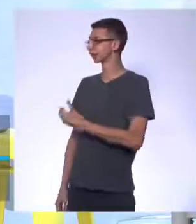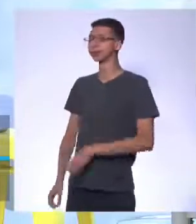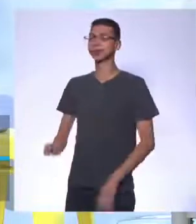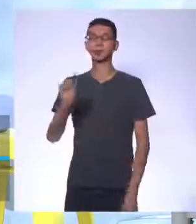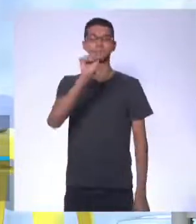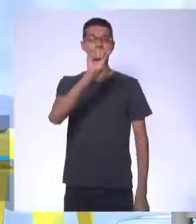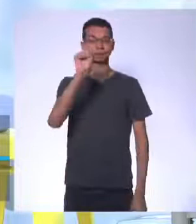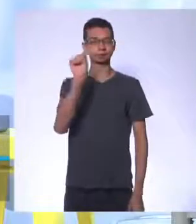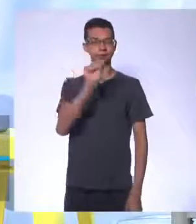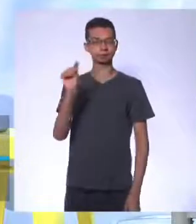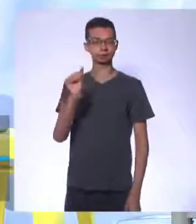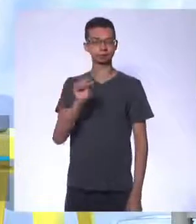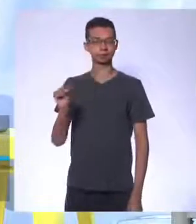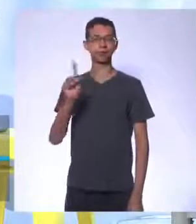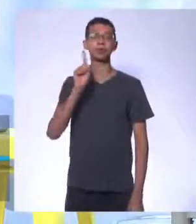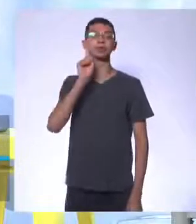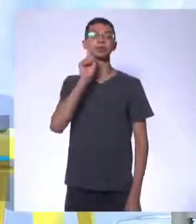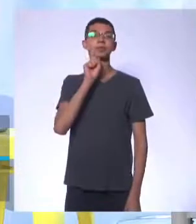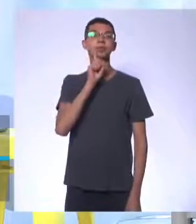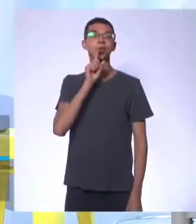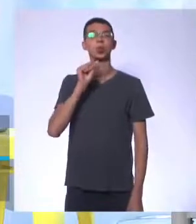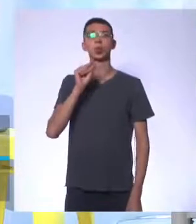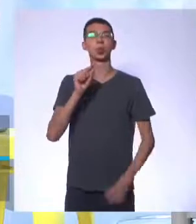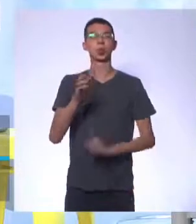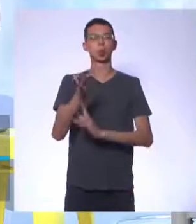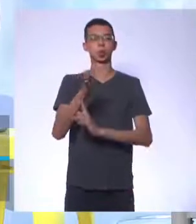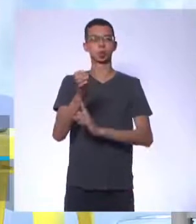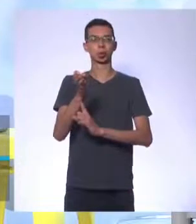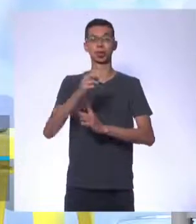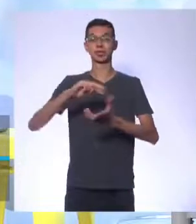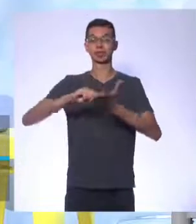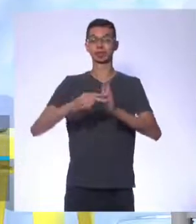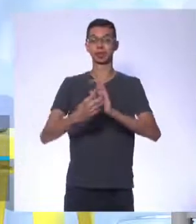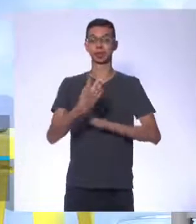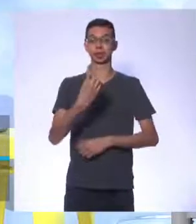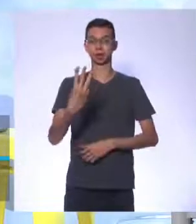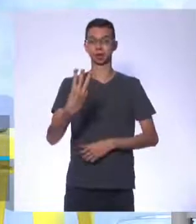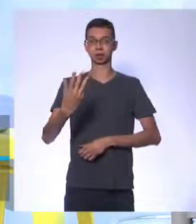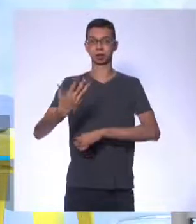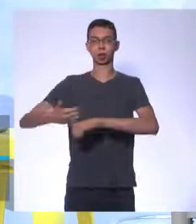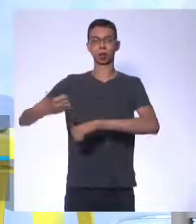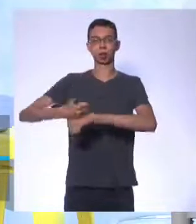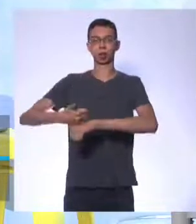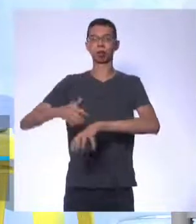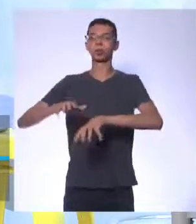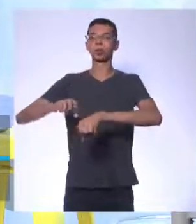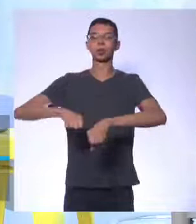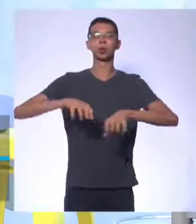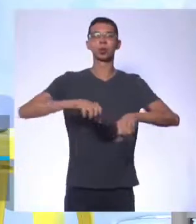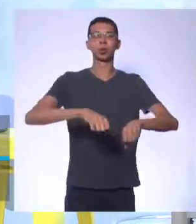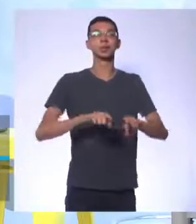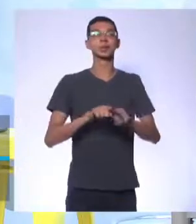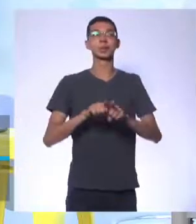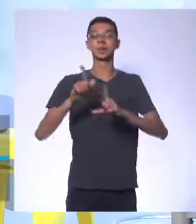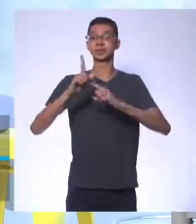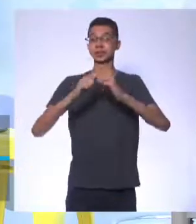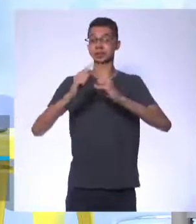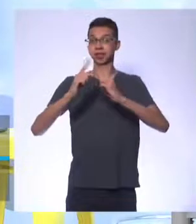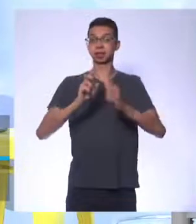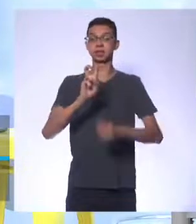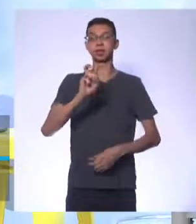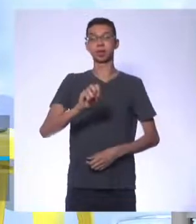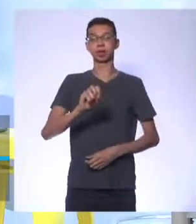bandeira americana elas representam ali as 13 colônias, né? E as estrelas, os 50 estados. Aqui